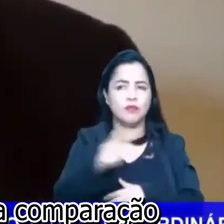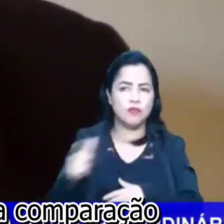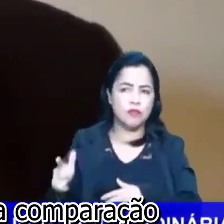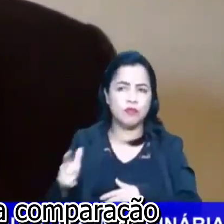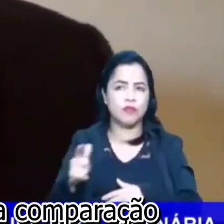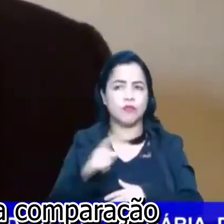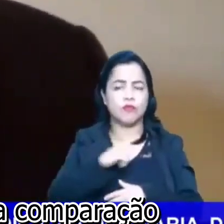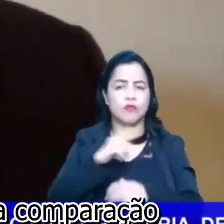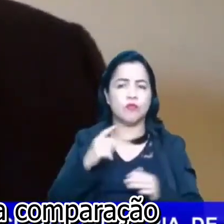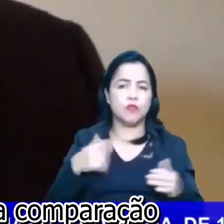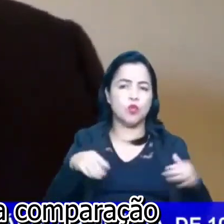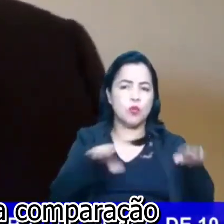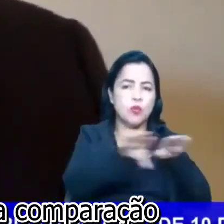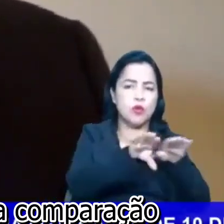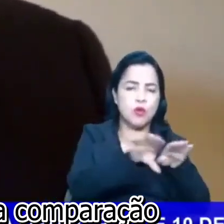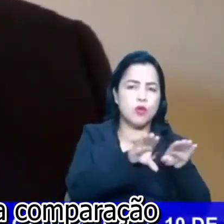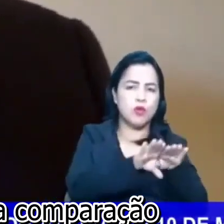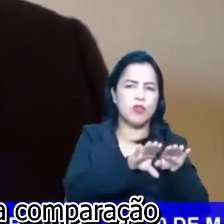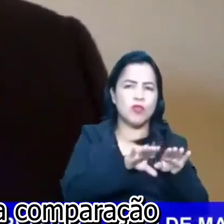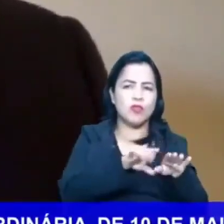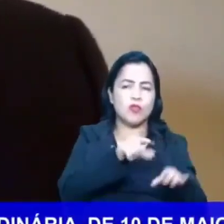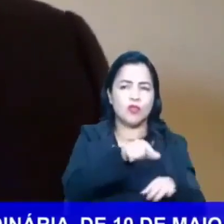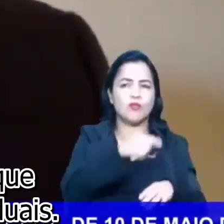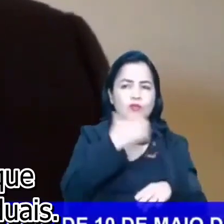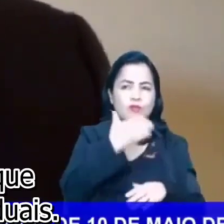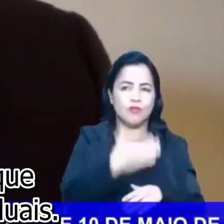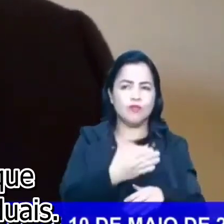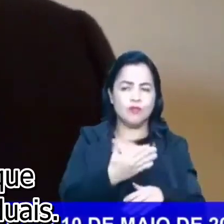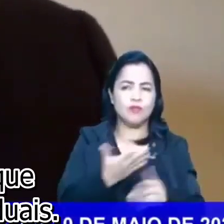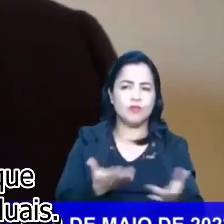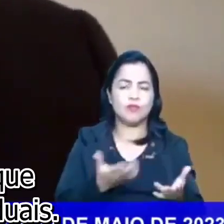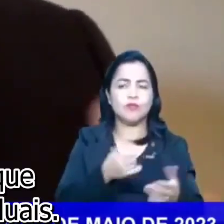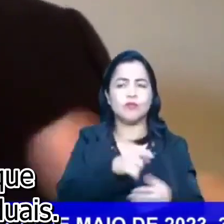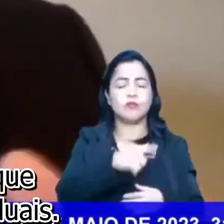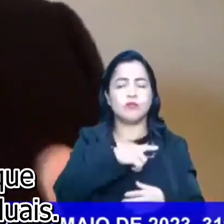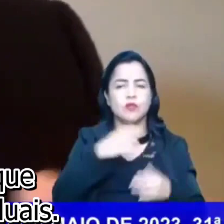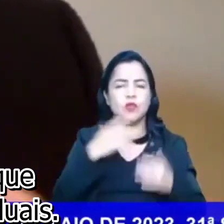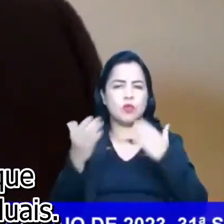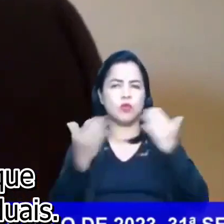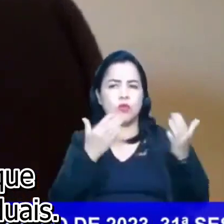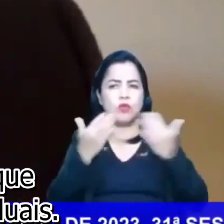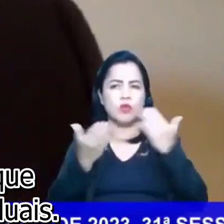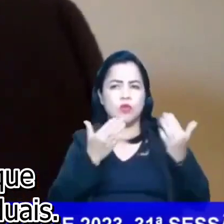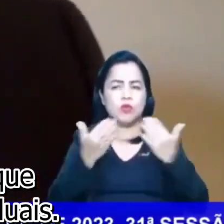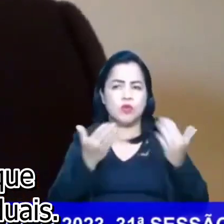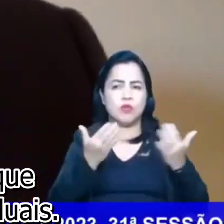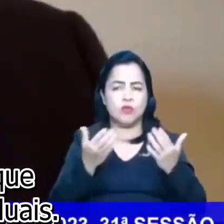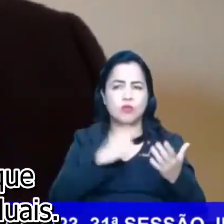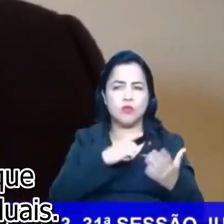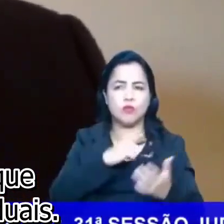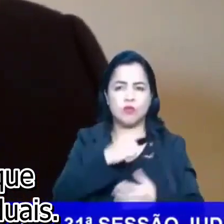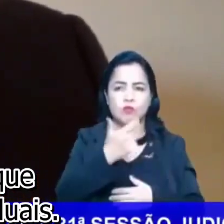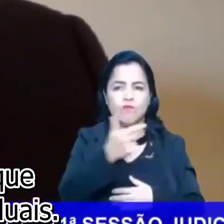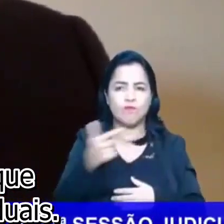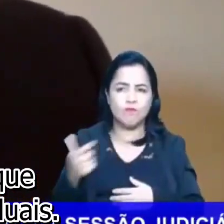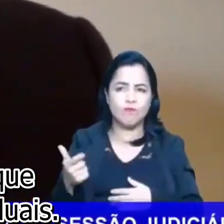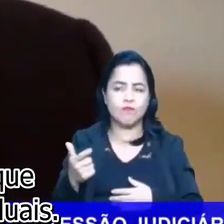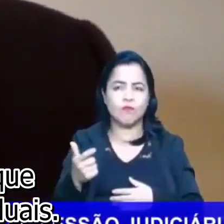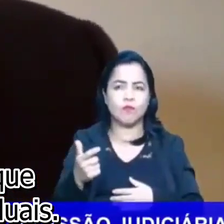do mesmo cargo. Então, já fez uma comparação que, com todas as vênias, é inadequada, porque